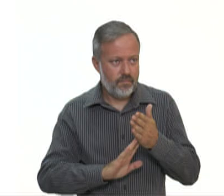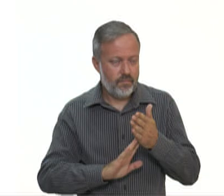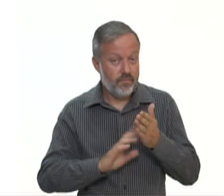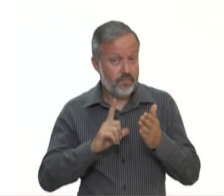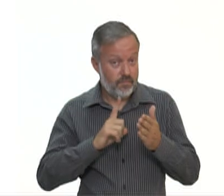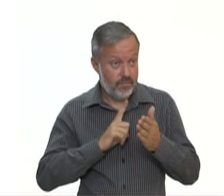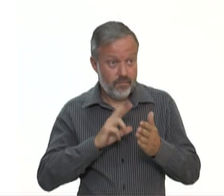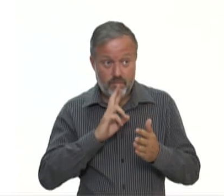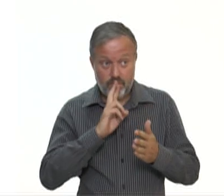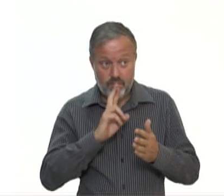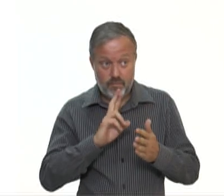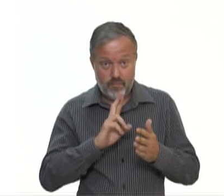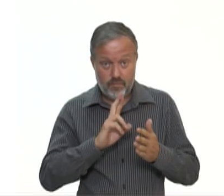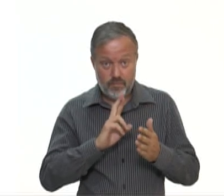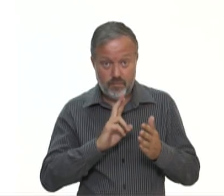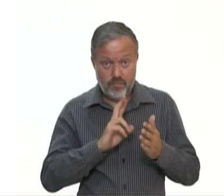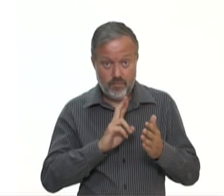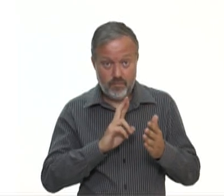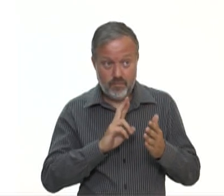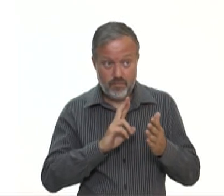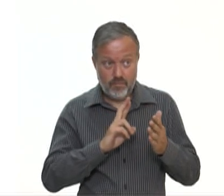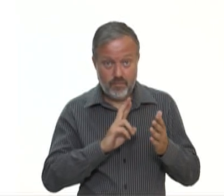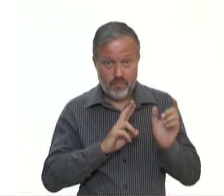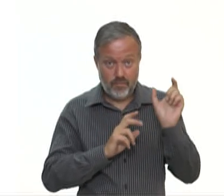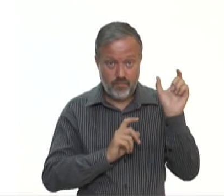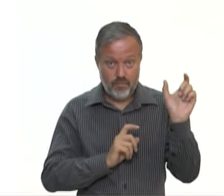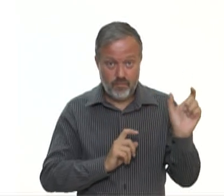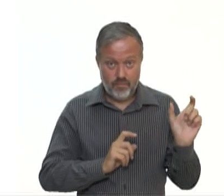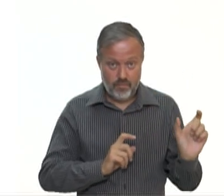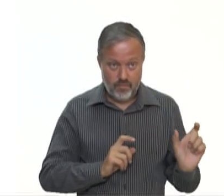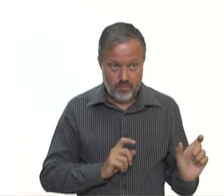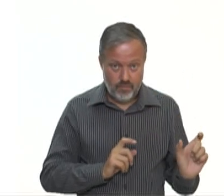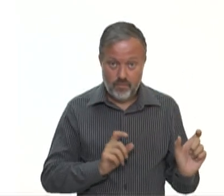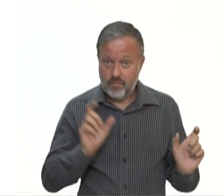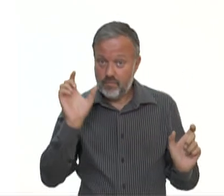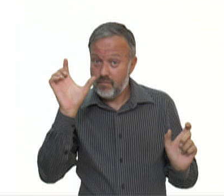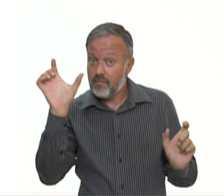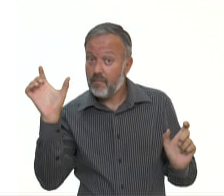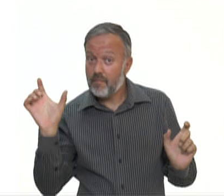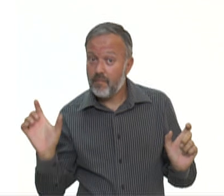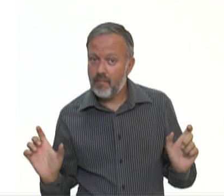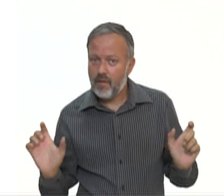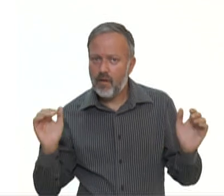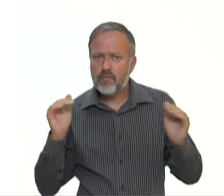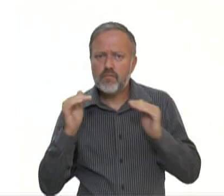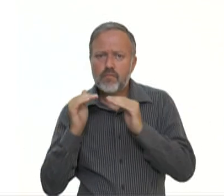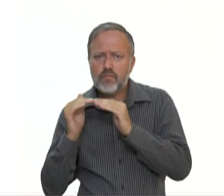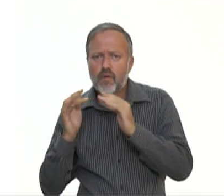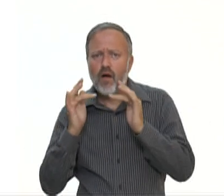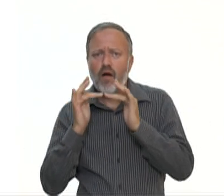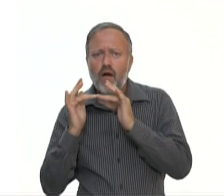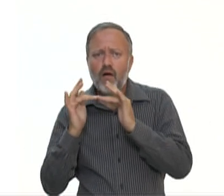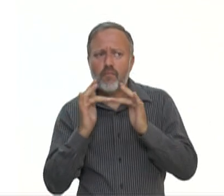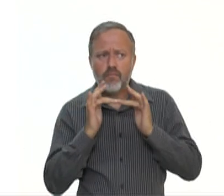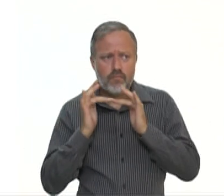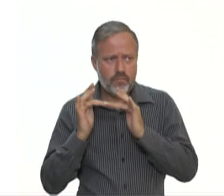Aqui teremos, então, a relação das duas colunas. A gente tem a relação das duas colunas ali na atividade.